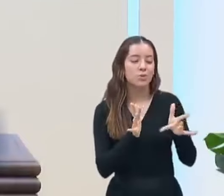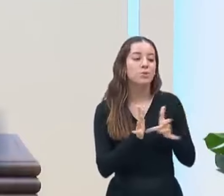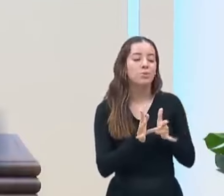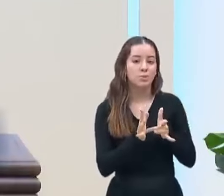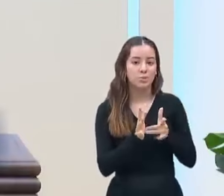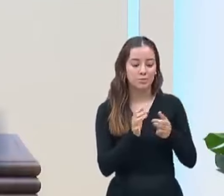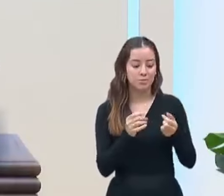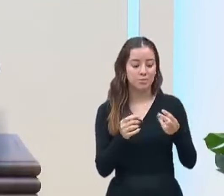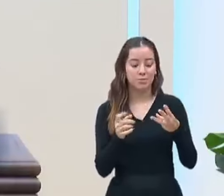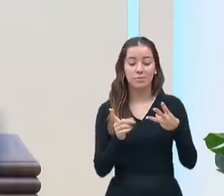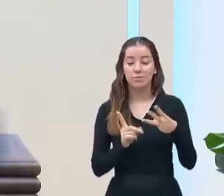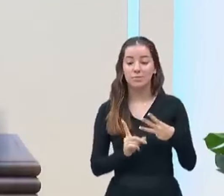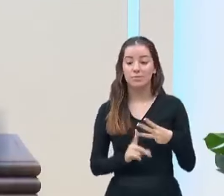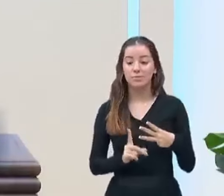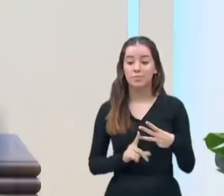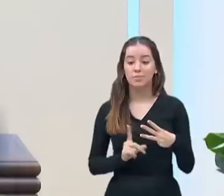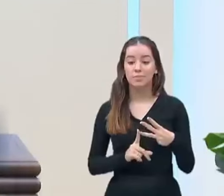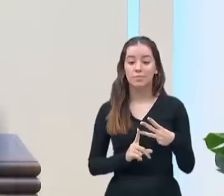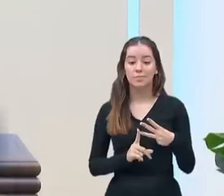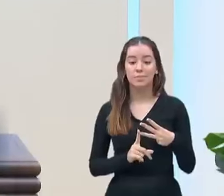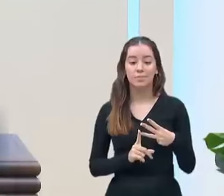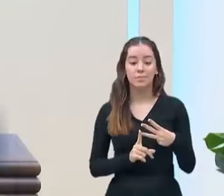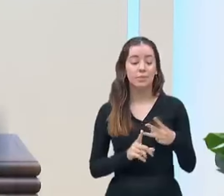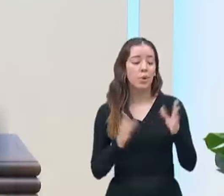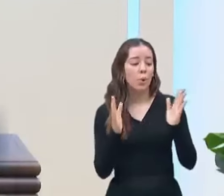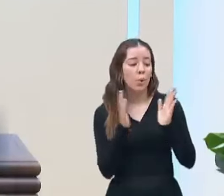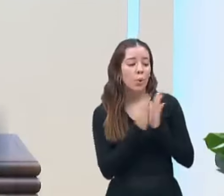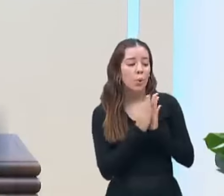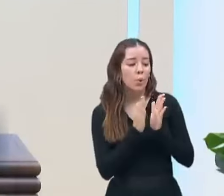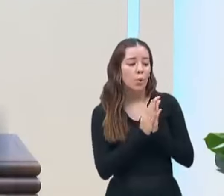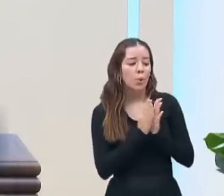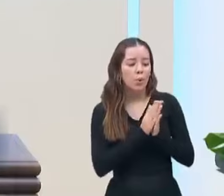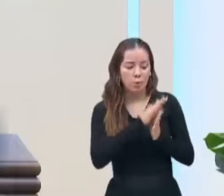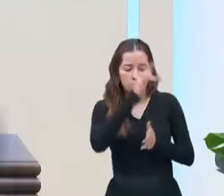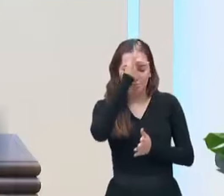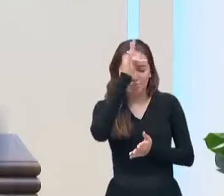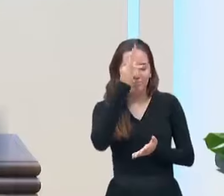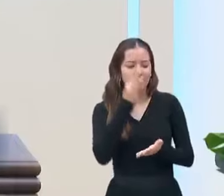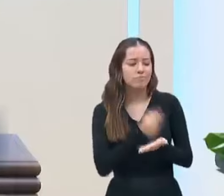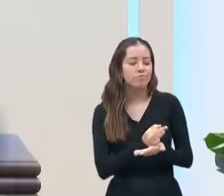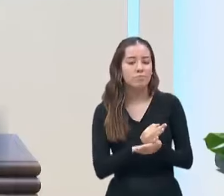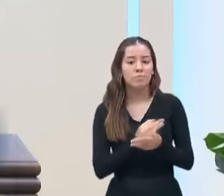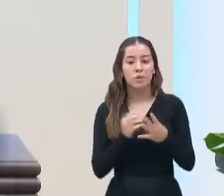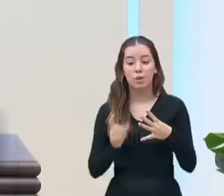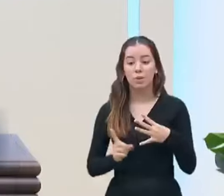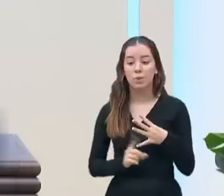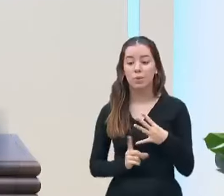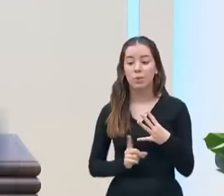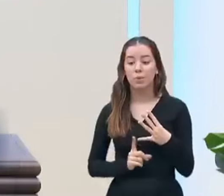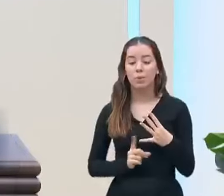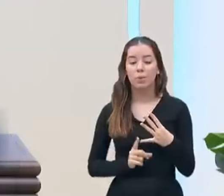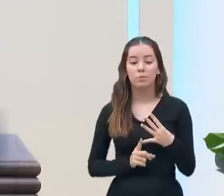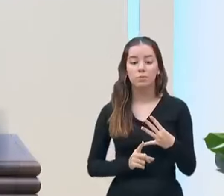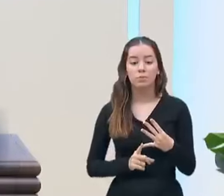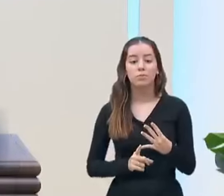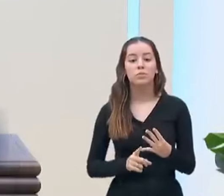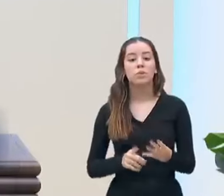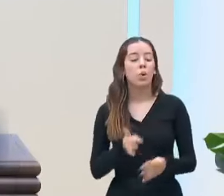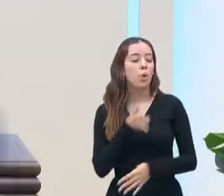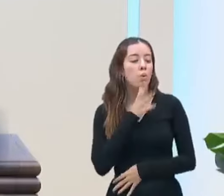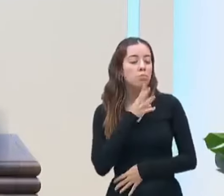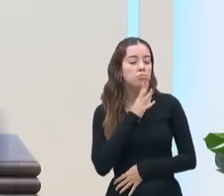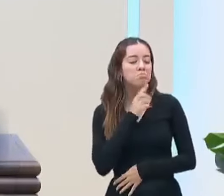Terceiro, ele fez uma oração eficaz. E em quarto lugar, ele reconhece o